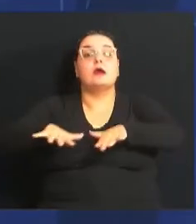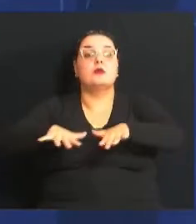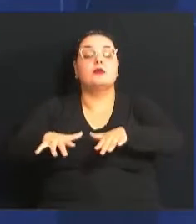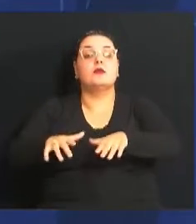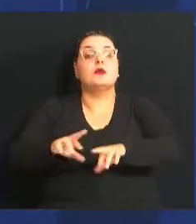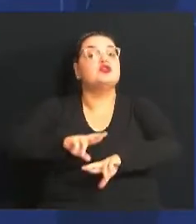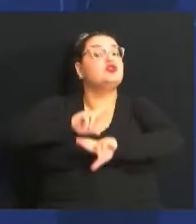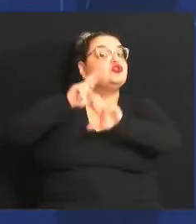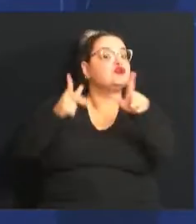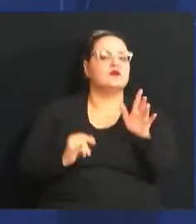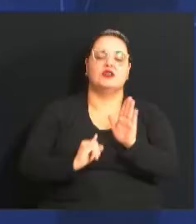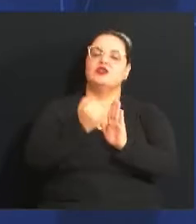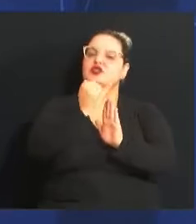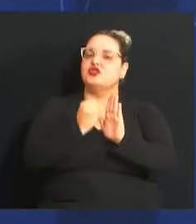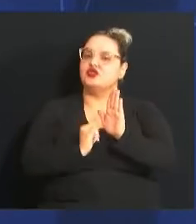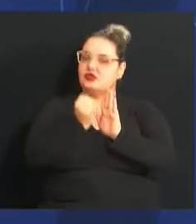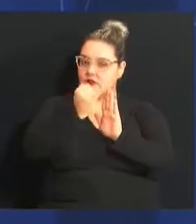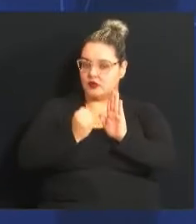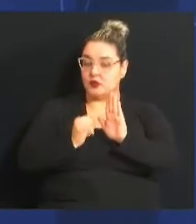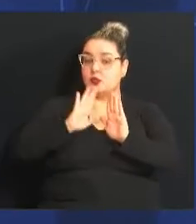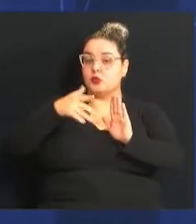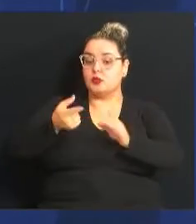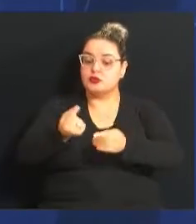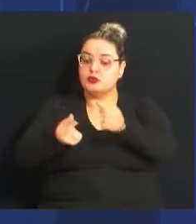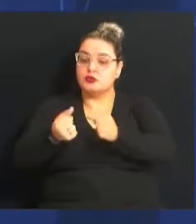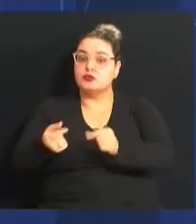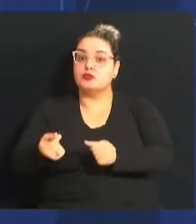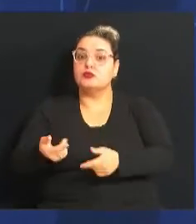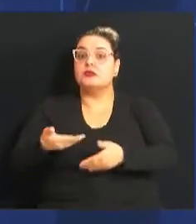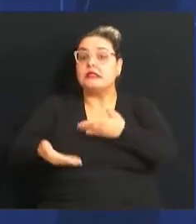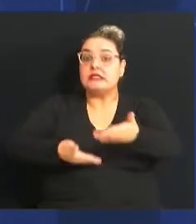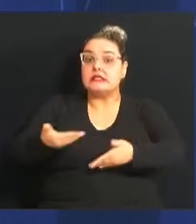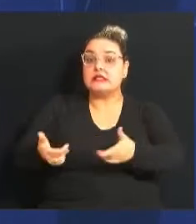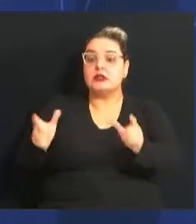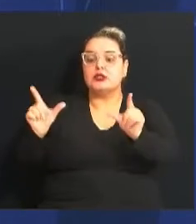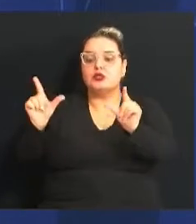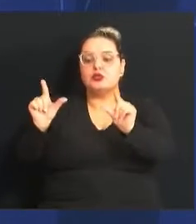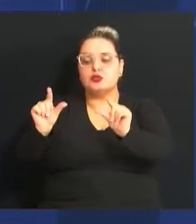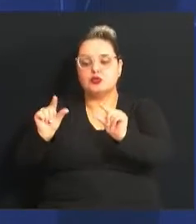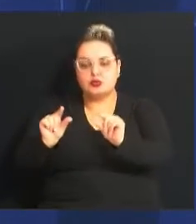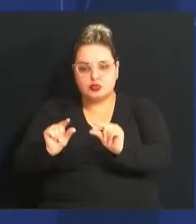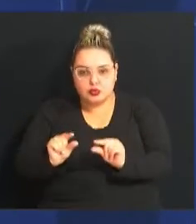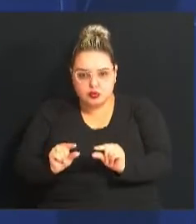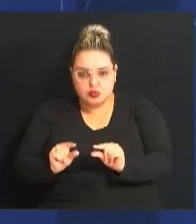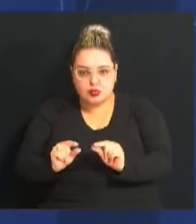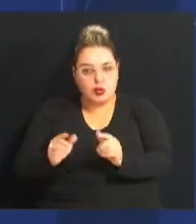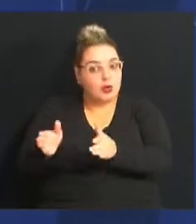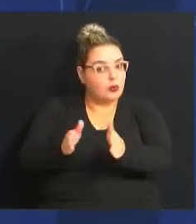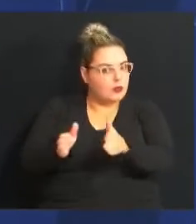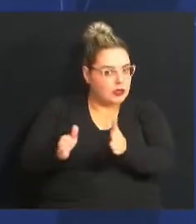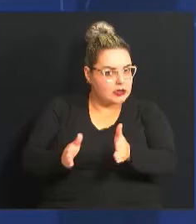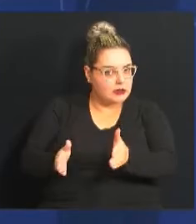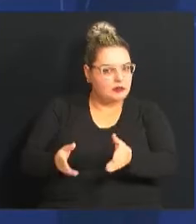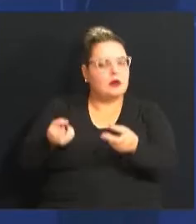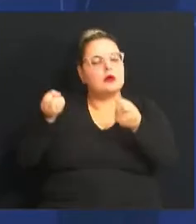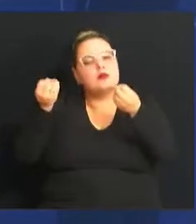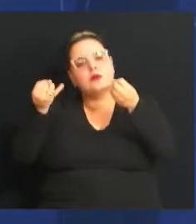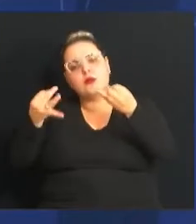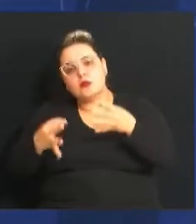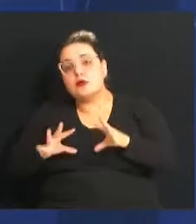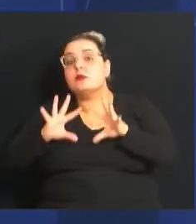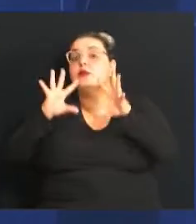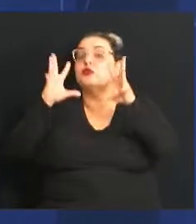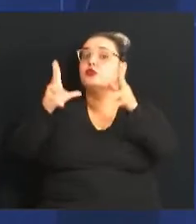da inflação quando os preços de produtos e serviços caem em certo período. Essa é uma explicação geral para a